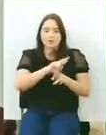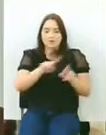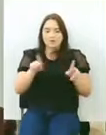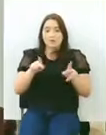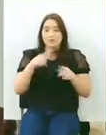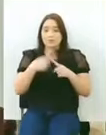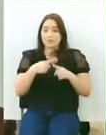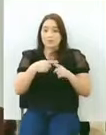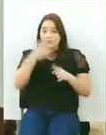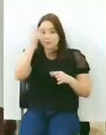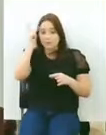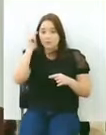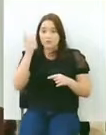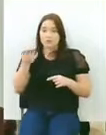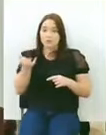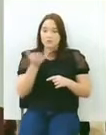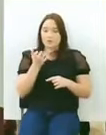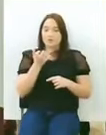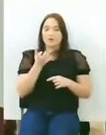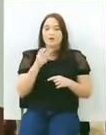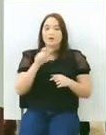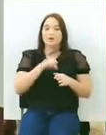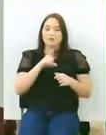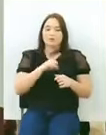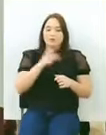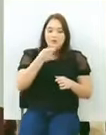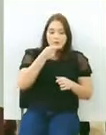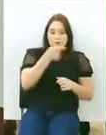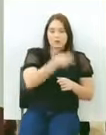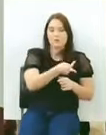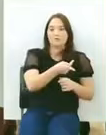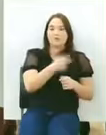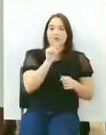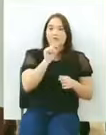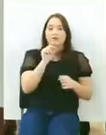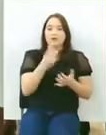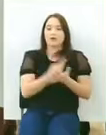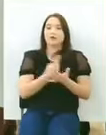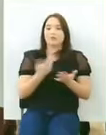assuntos porque algumas pessoas querem que eles lhes deem satisfação.